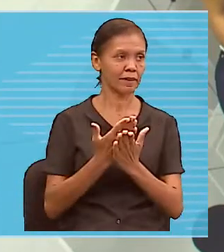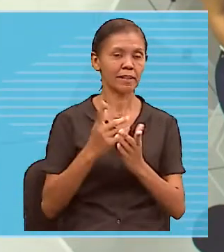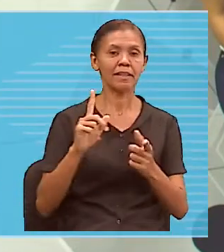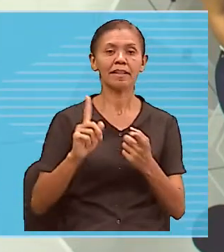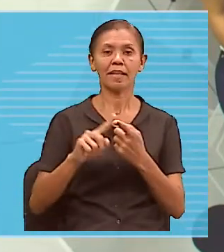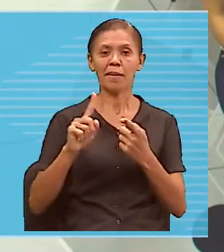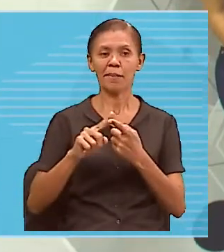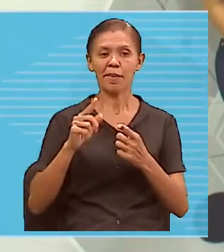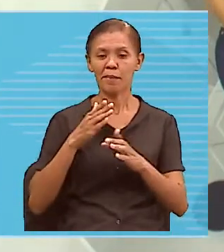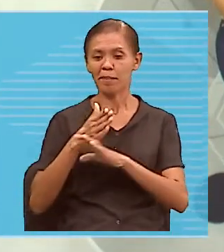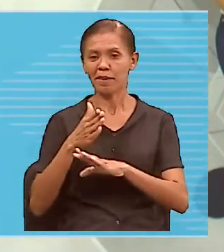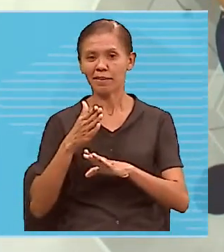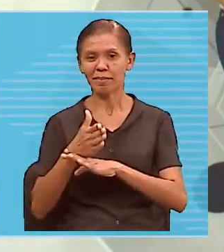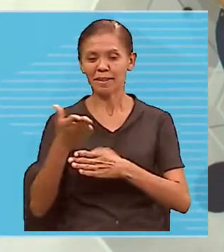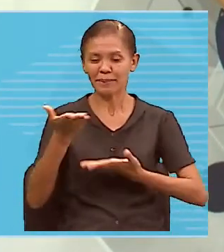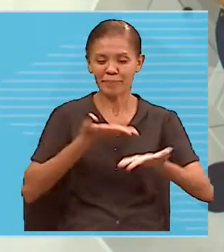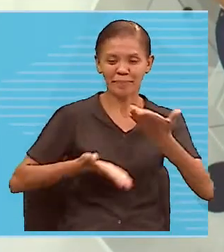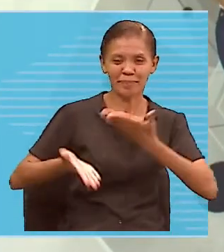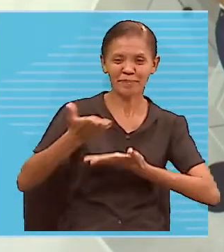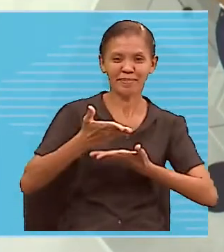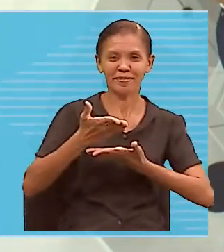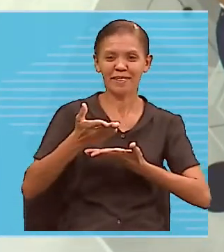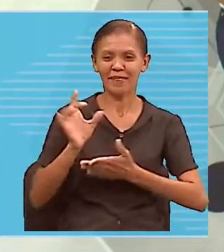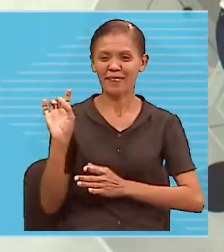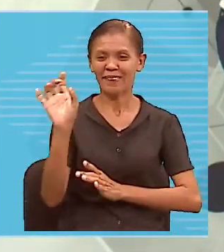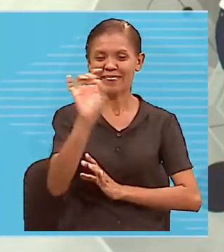para vocês também. Que maravilha!